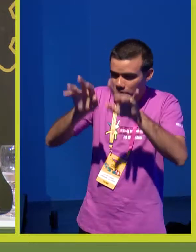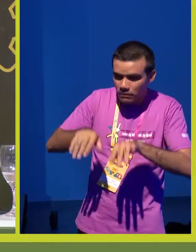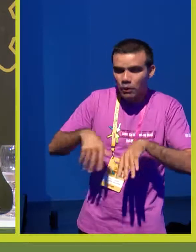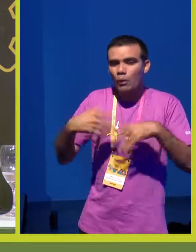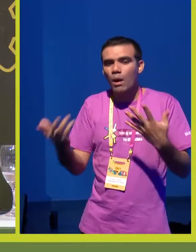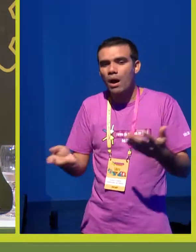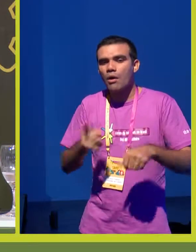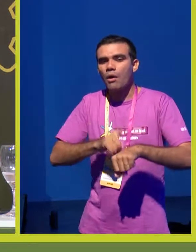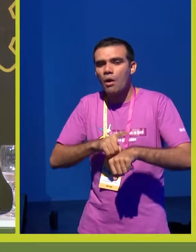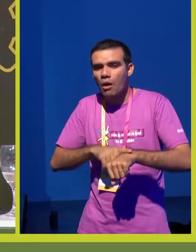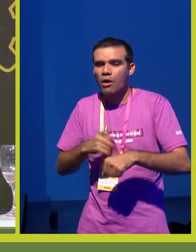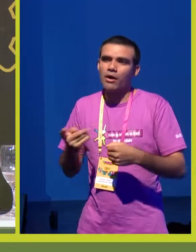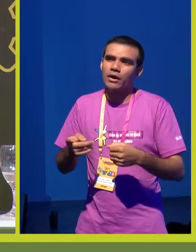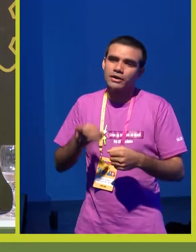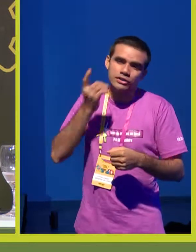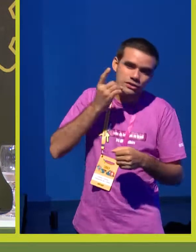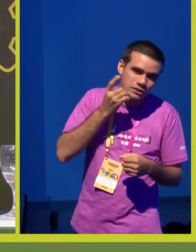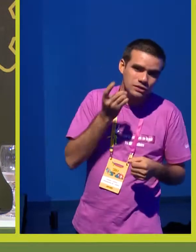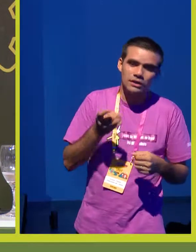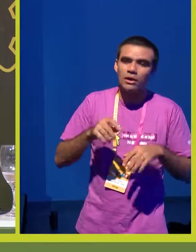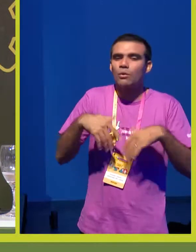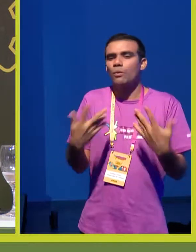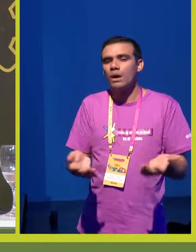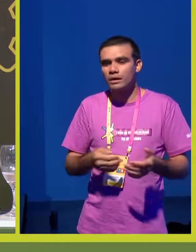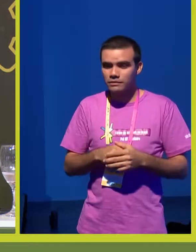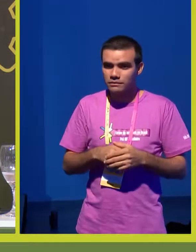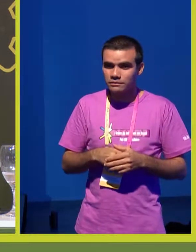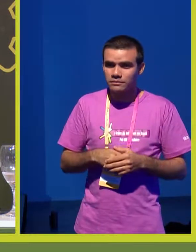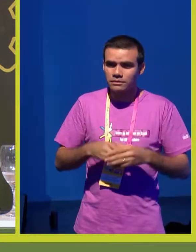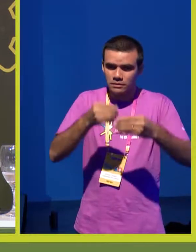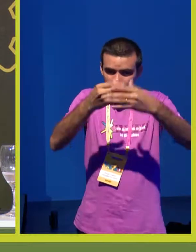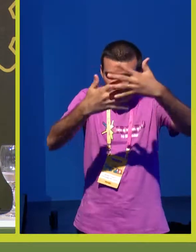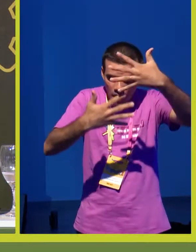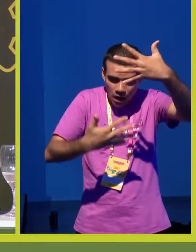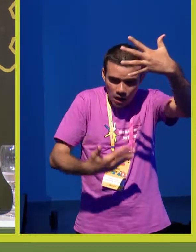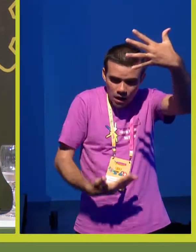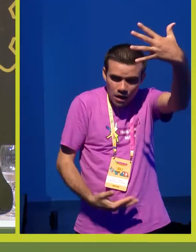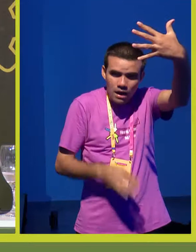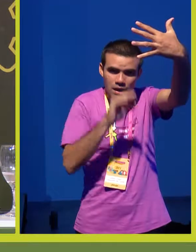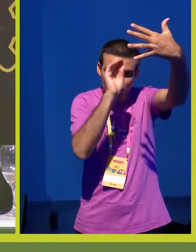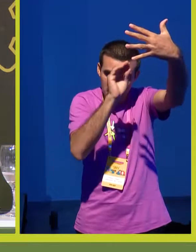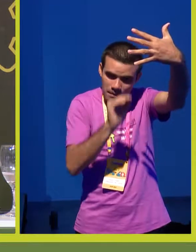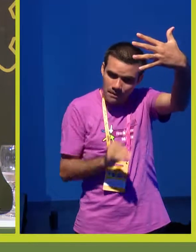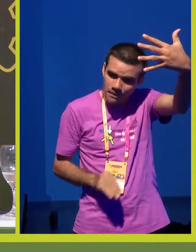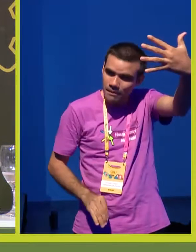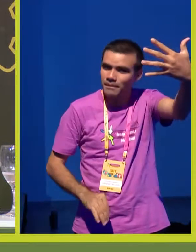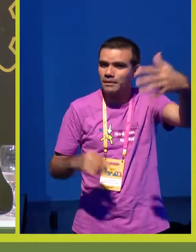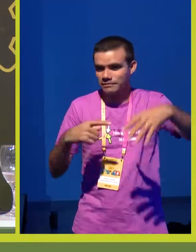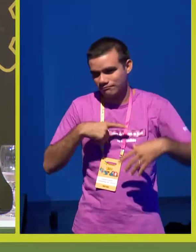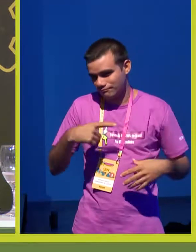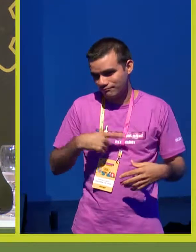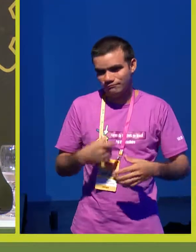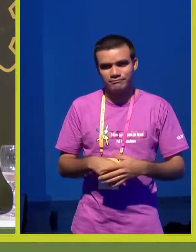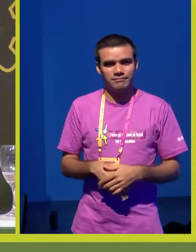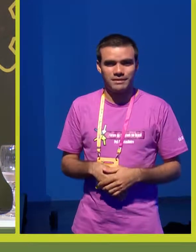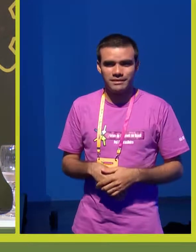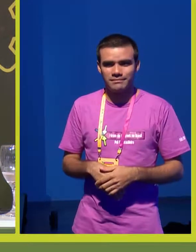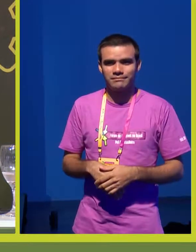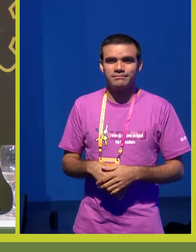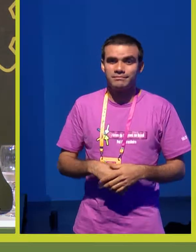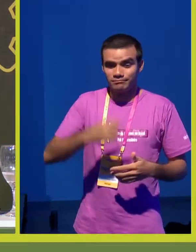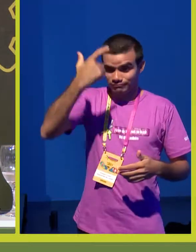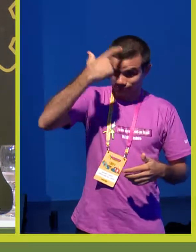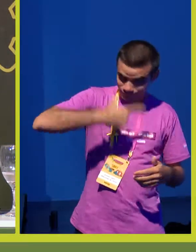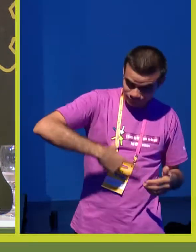em que ordem, quando, com que frequência, tudo isso diz muito mais do que o remetente e o destinatário de uma carta, certo? E dizem muito sobre cada um de